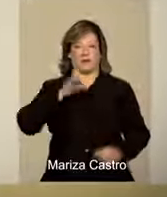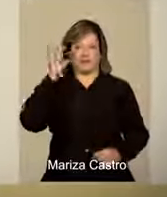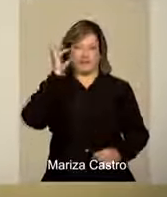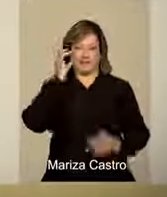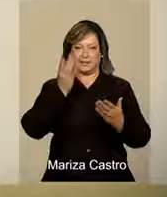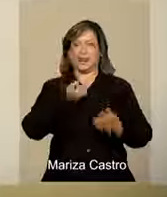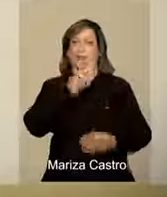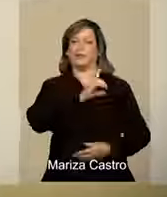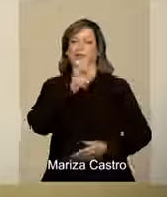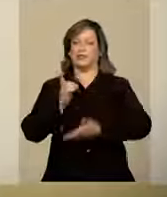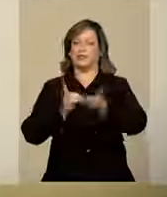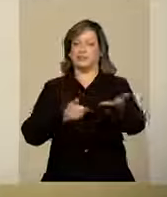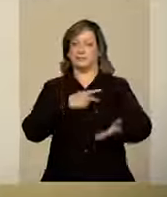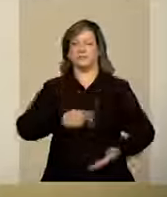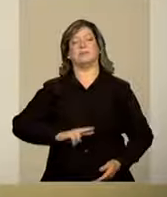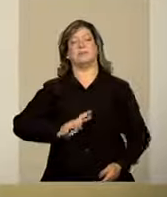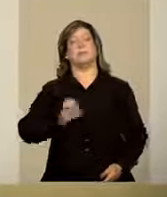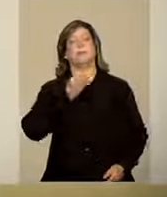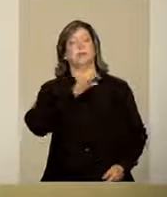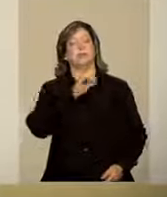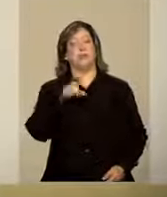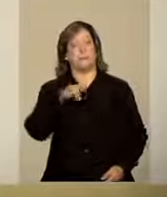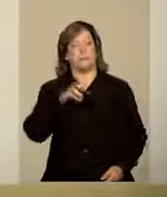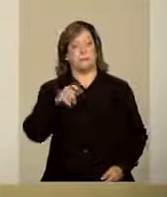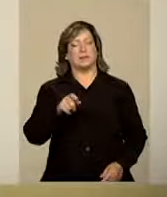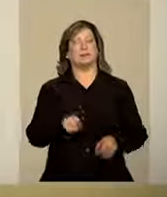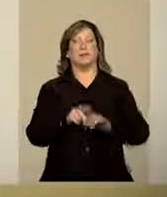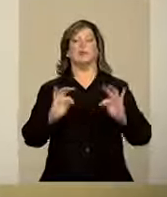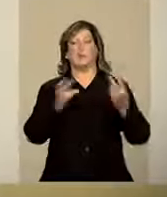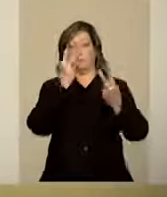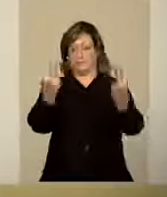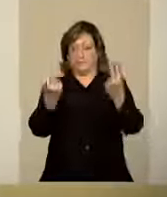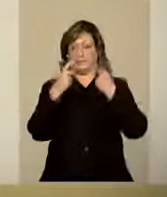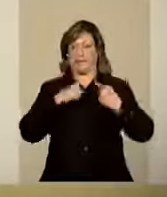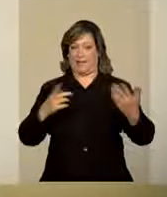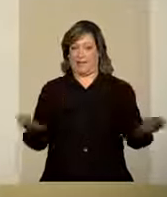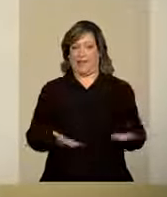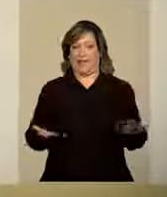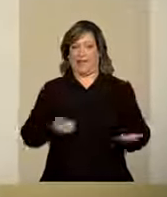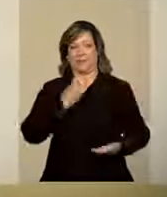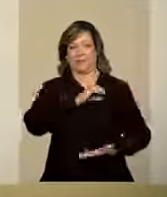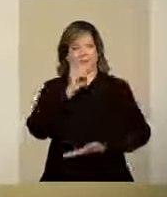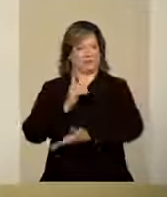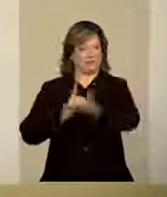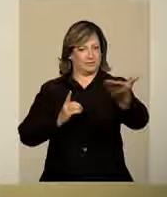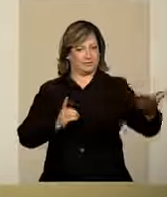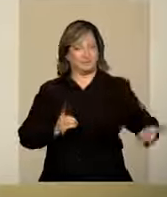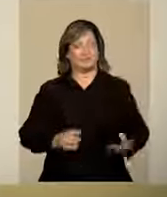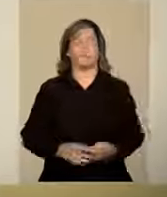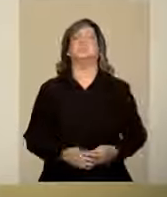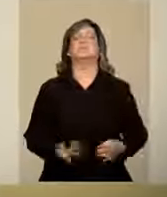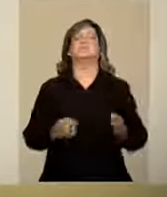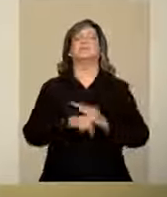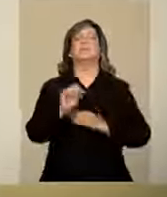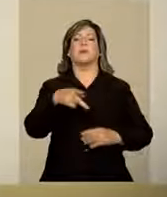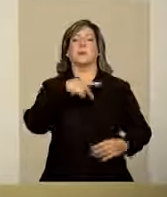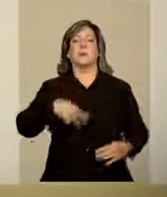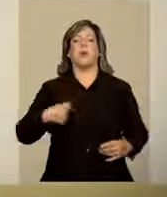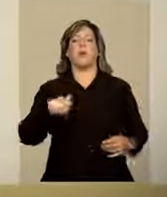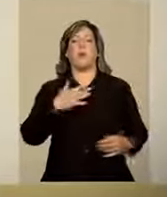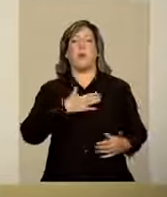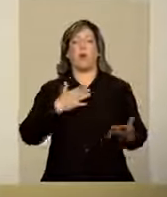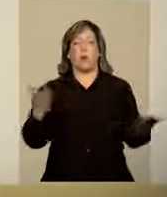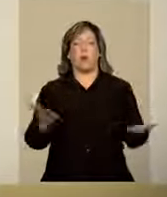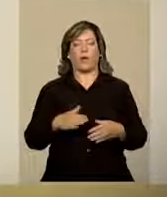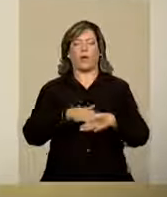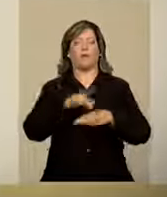Dilma Bom dia presidenta Bom dia Max e Bom dia aos ouvintes que nos acompanham hoje aqui no café presidenta Hoje eu queria falar sobre